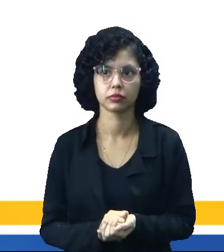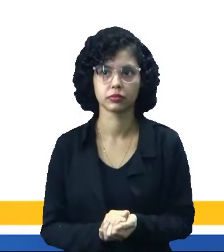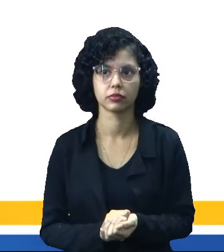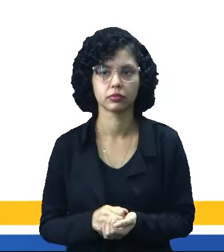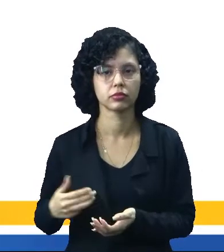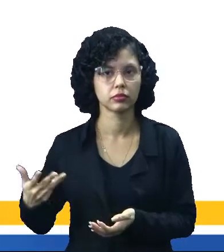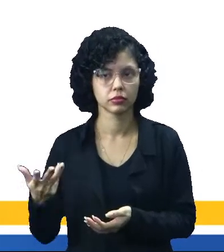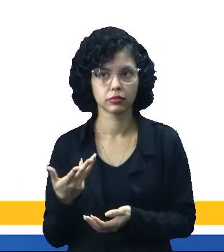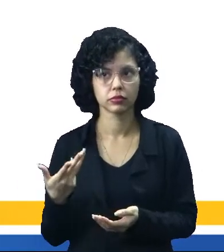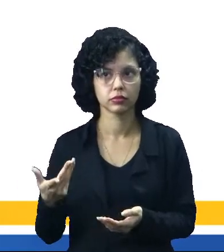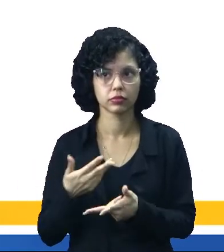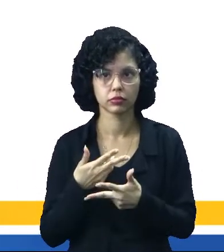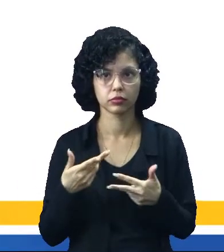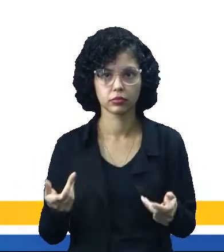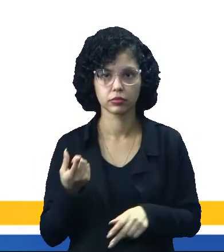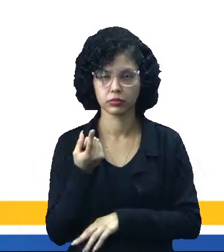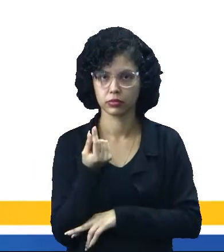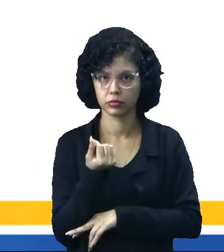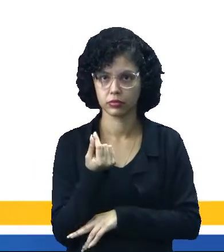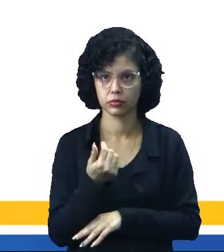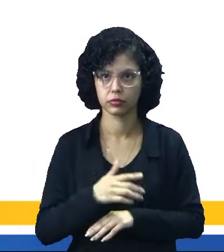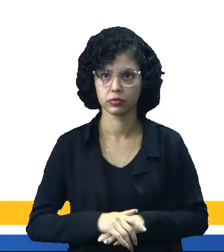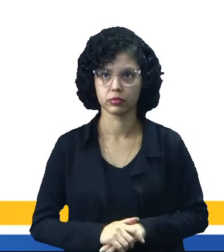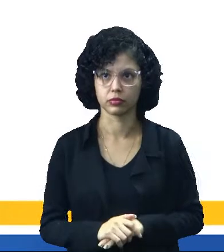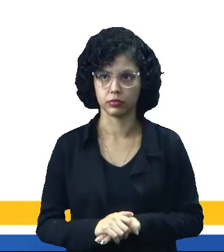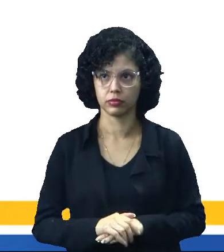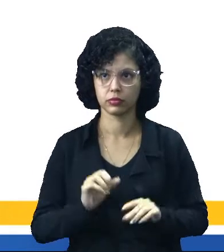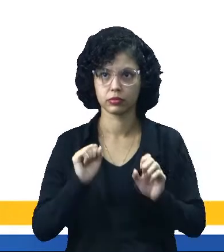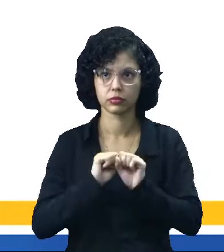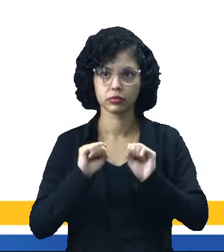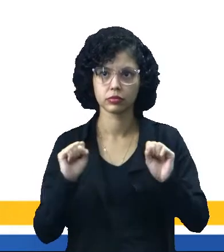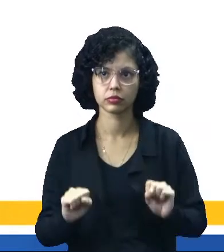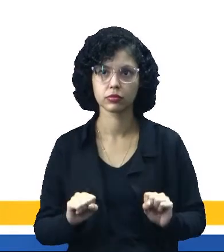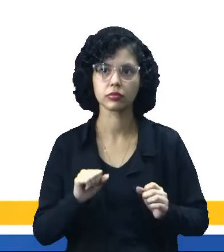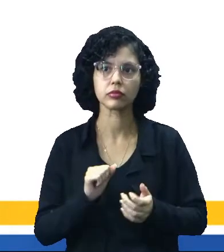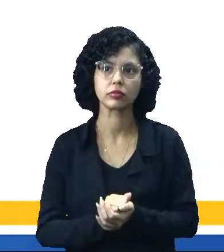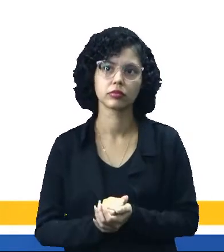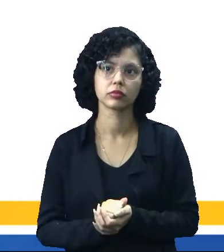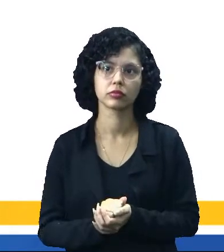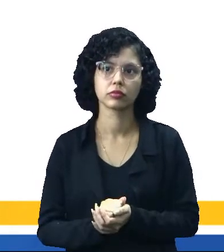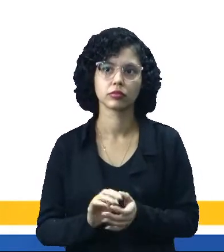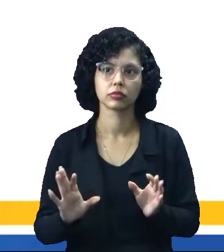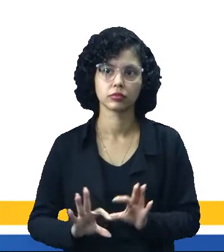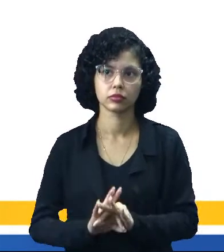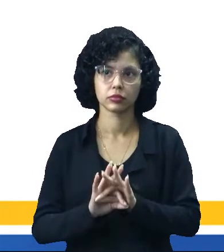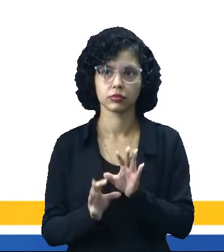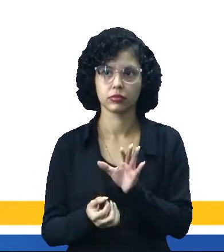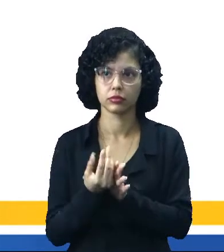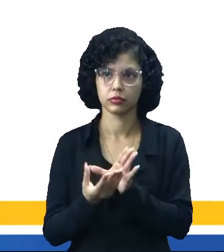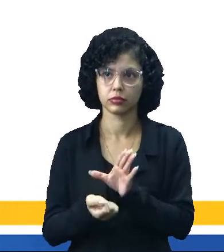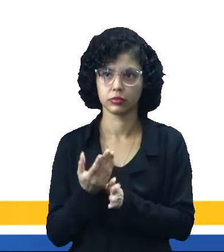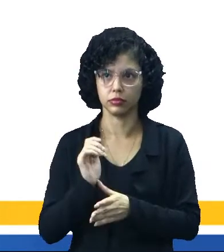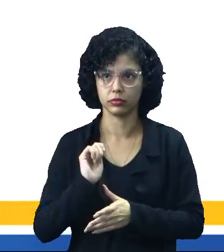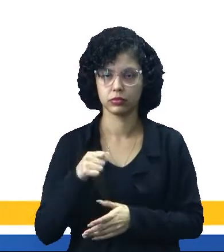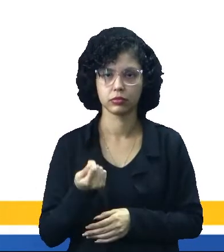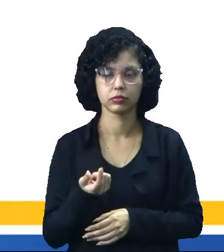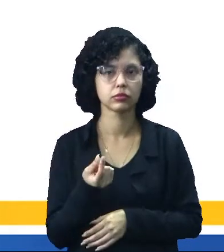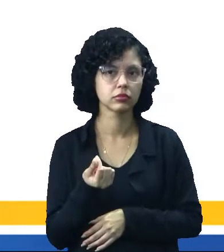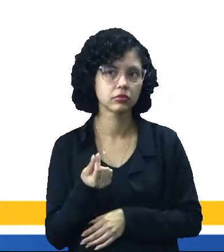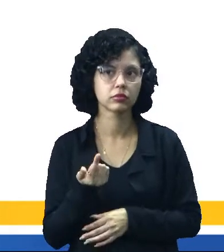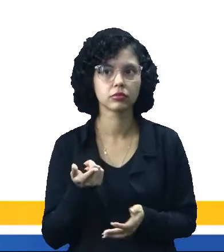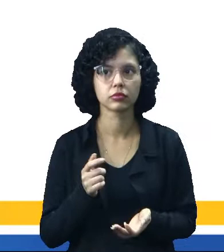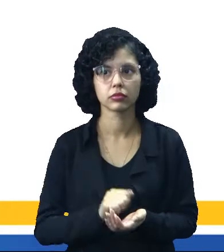produtivo, né, baseado com o objetivo do lucro. Nesse sistema, a engrenagem das relações produtivas é simbolizada